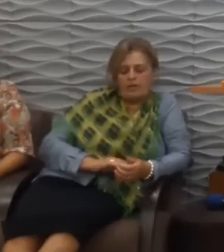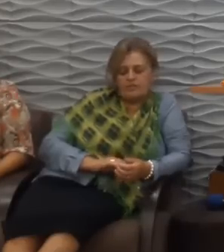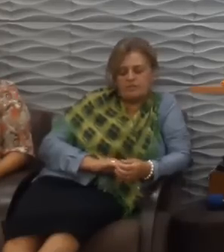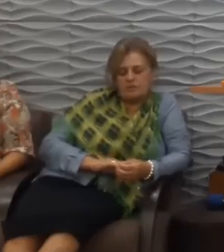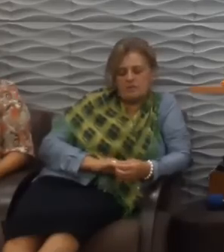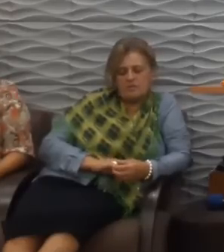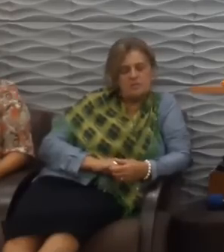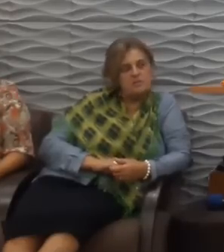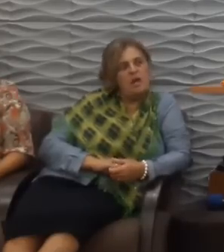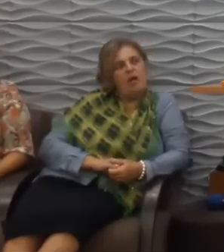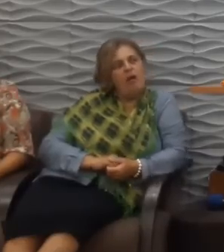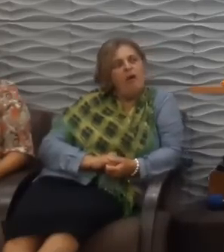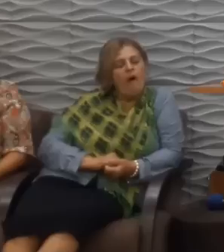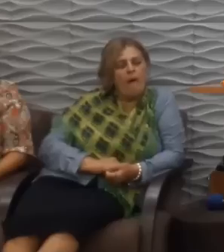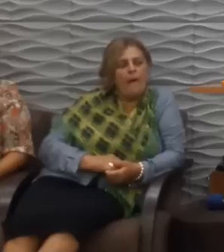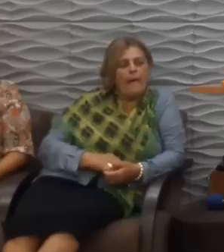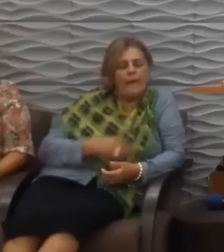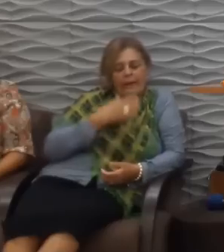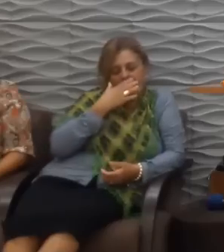Podemos trabalhar.